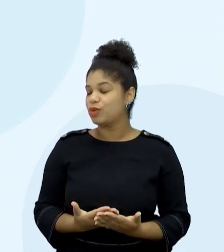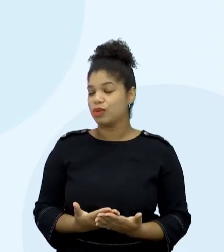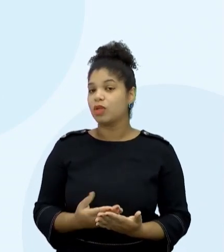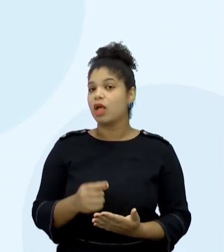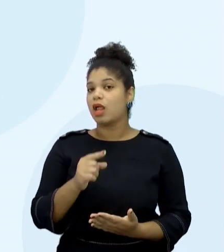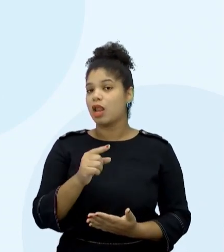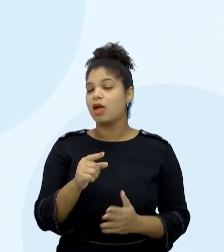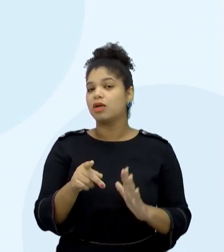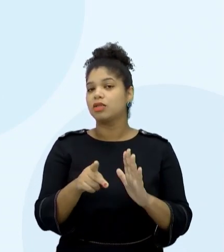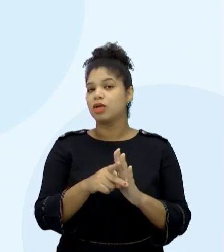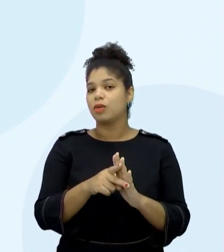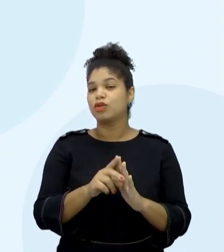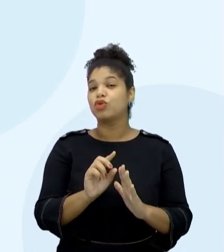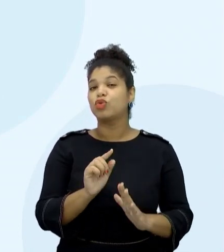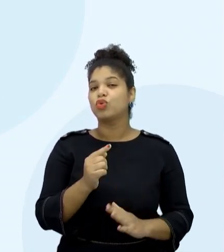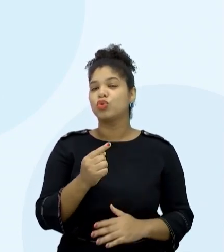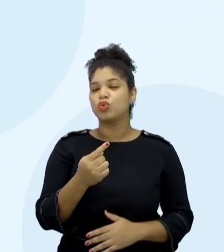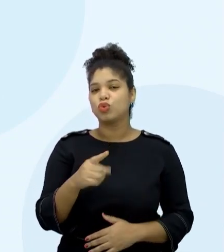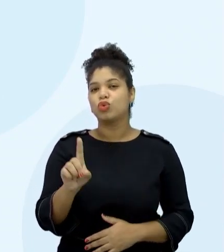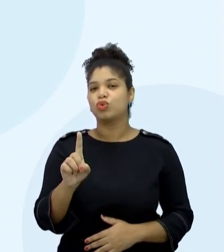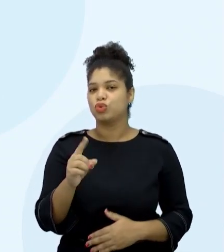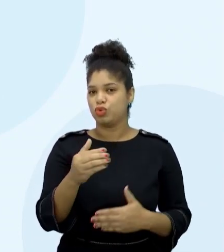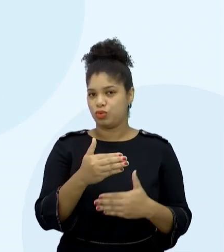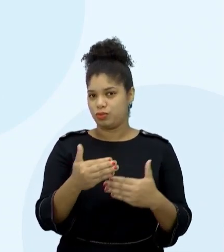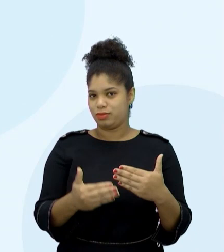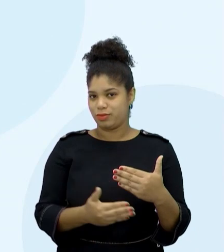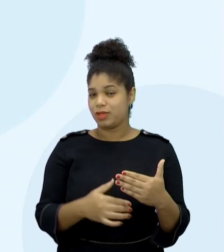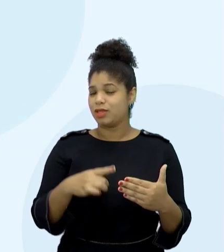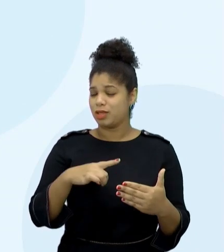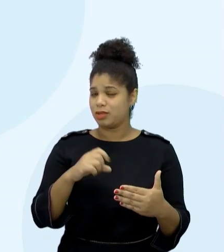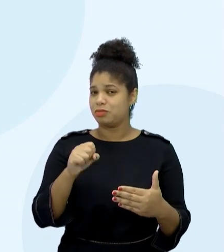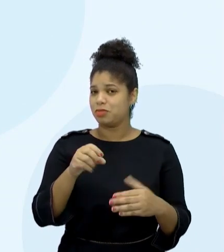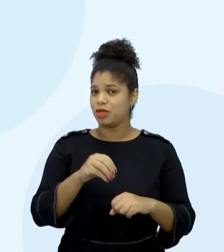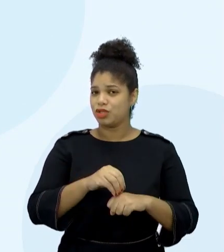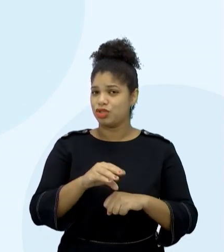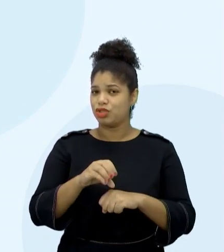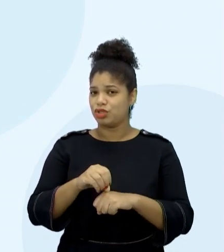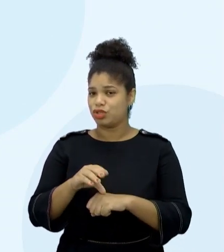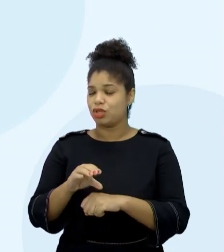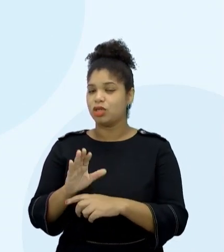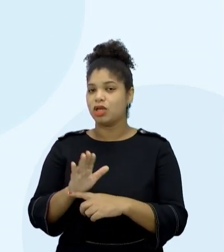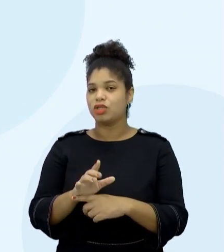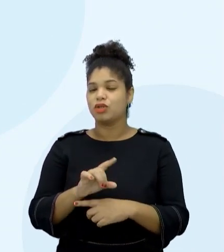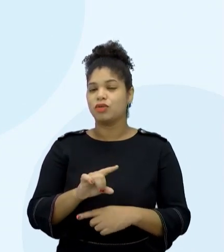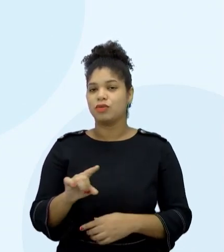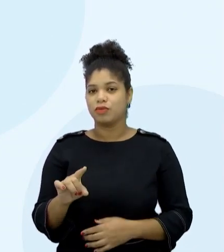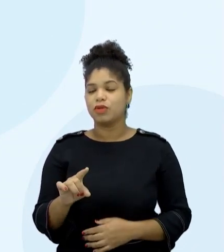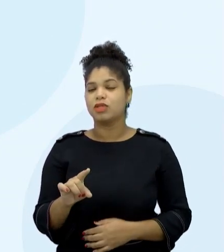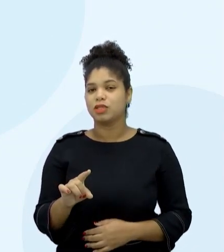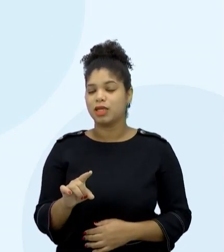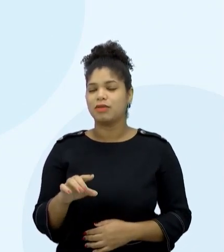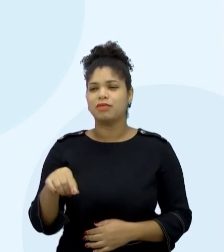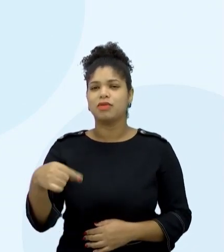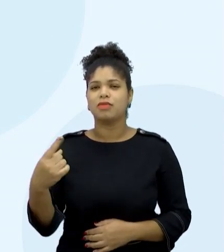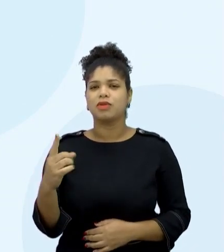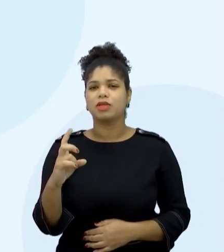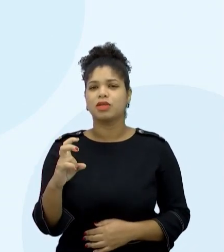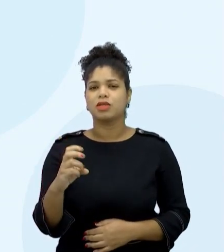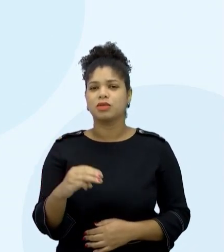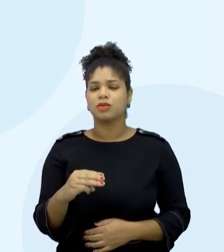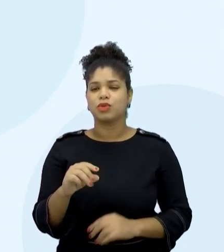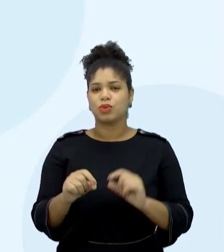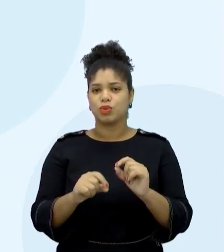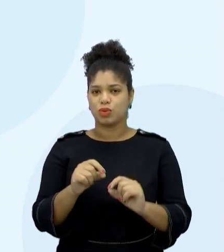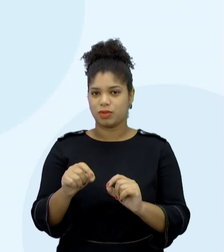no último slide, não é verdade? Lá com orientações para encaminhar a gente para os 15 minutos seguintes e